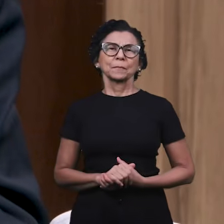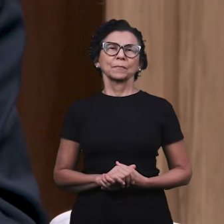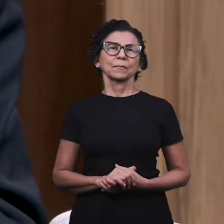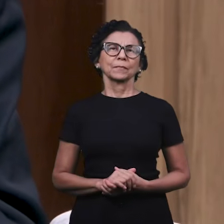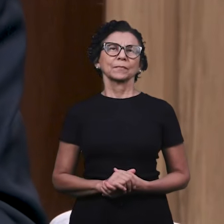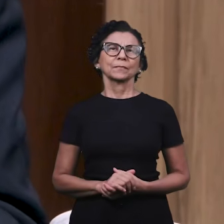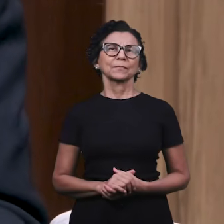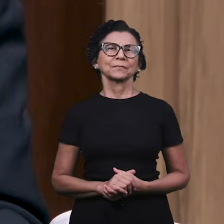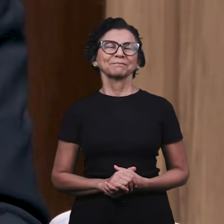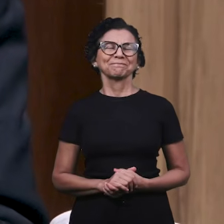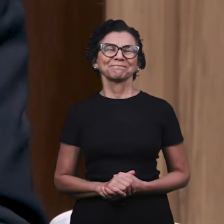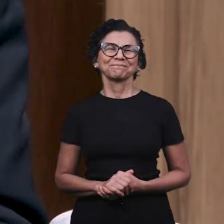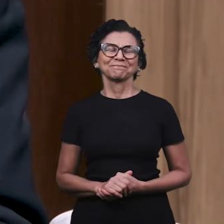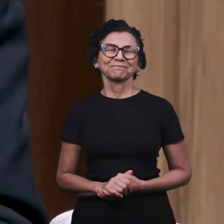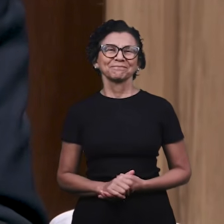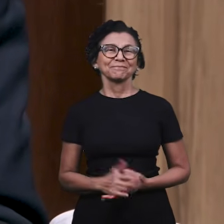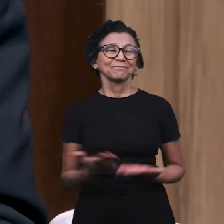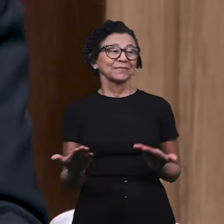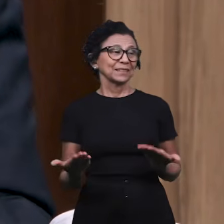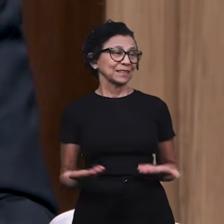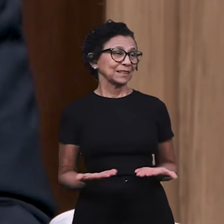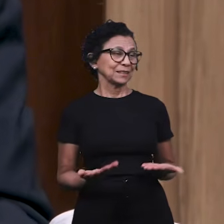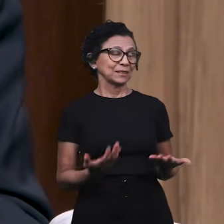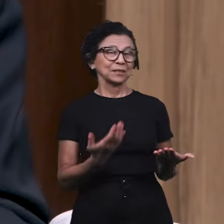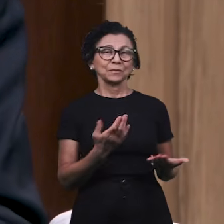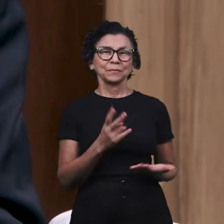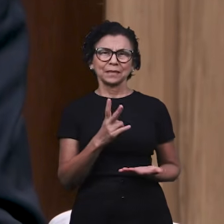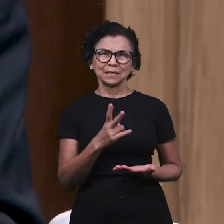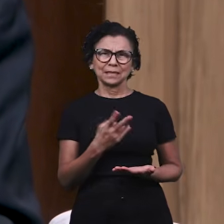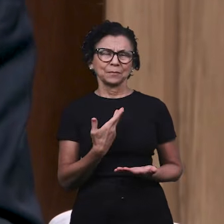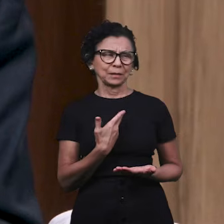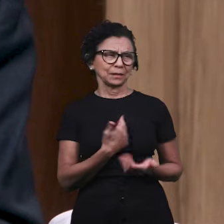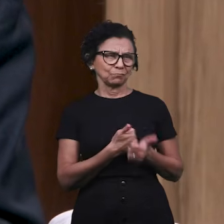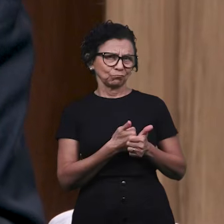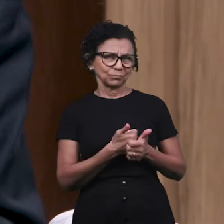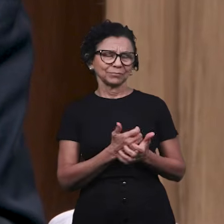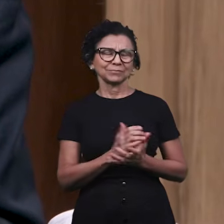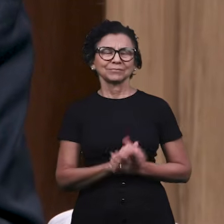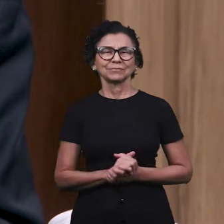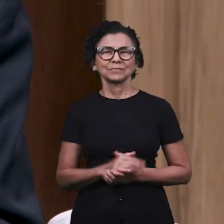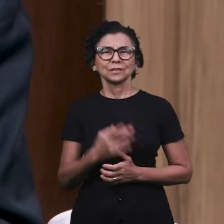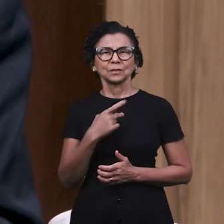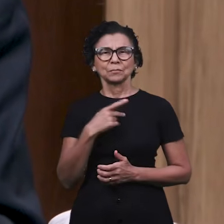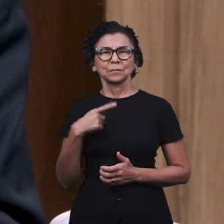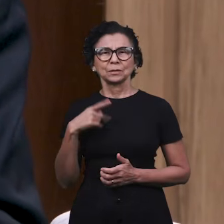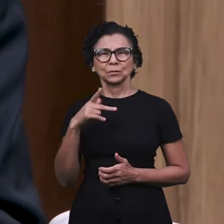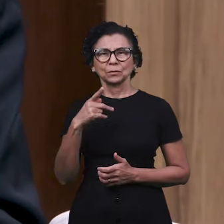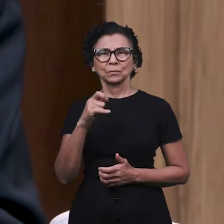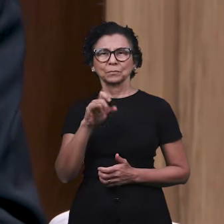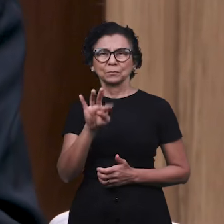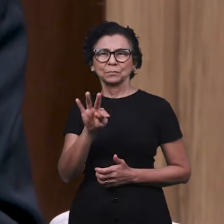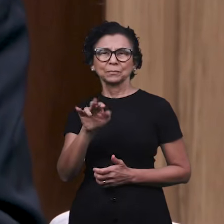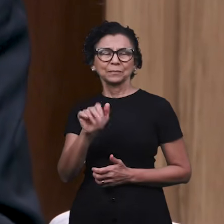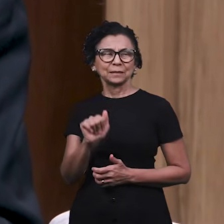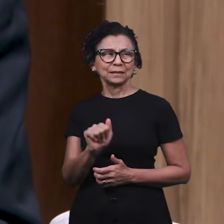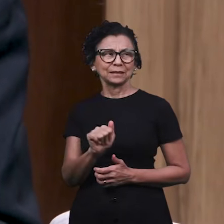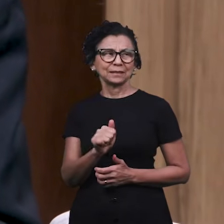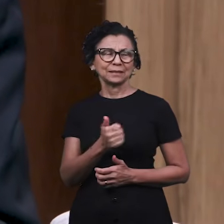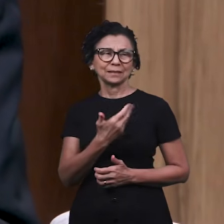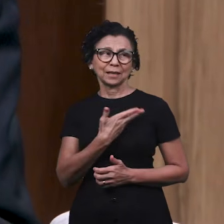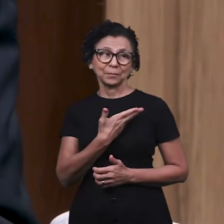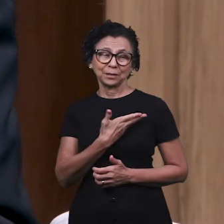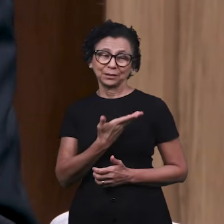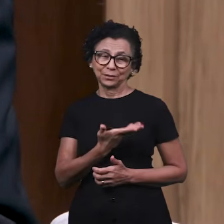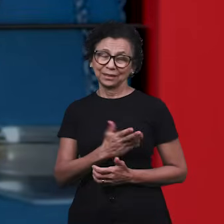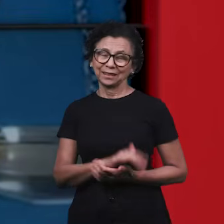aqui hoje ter mais uma vez a participação que está sempre aqui comigo, é o pastor Luiz Fernando Pita, que é o meu companheiro aqui, Pastor Luiz